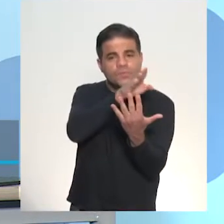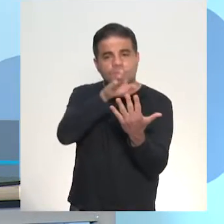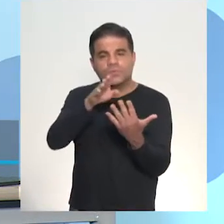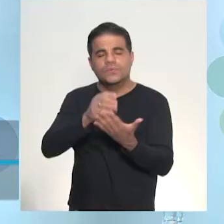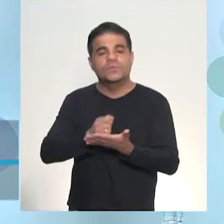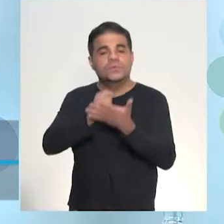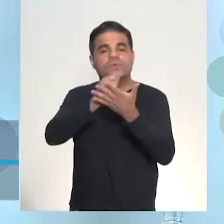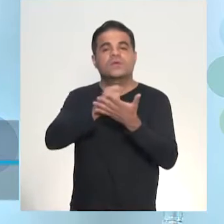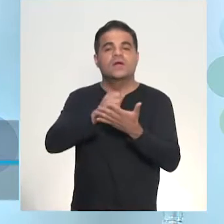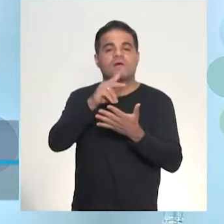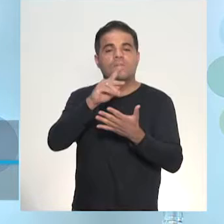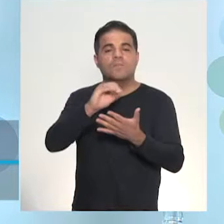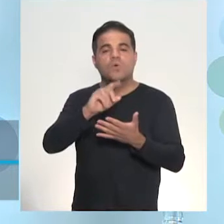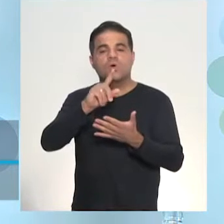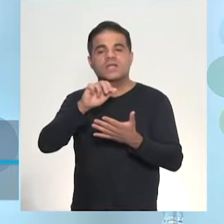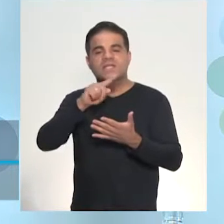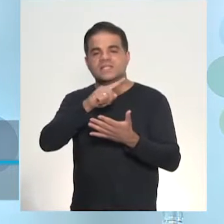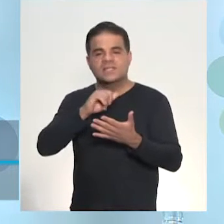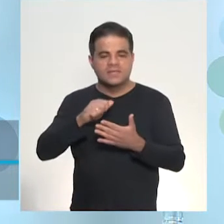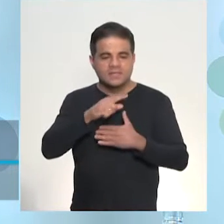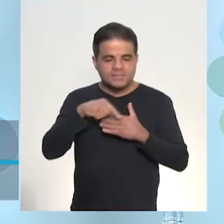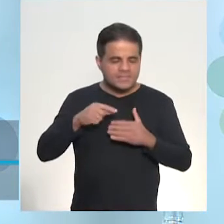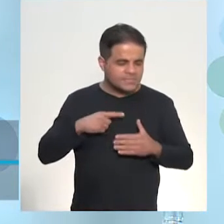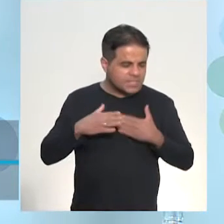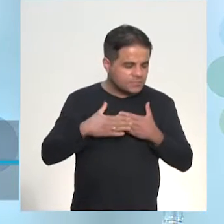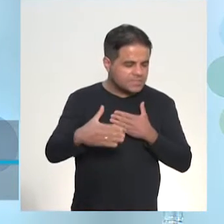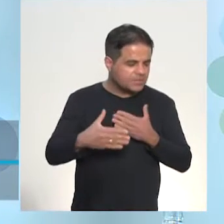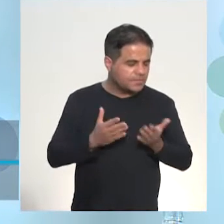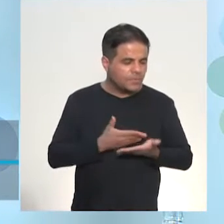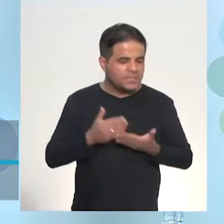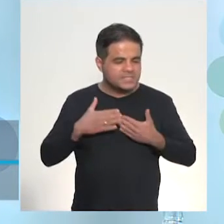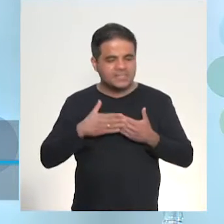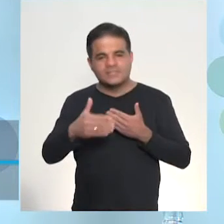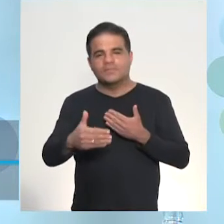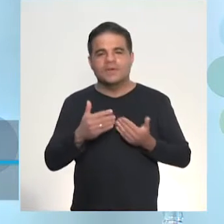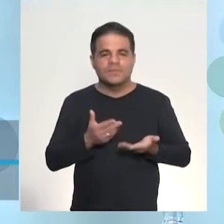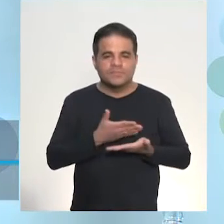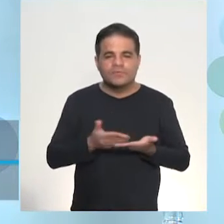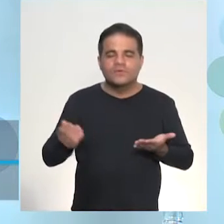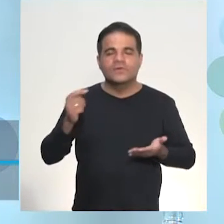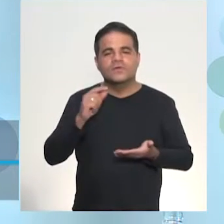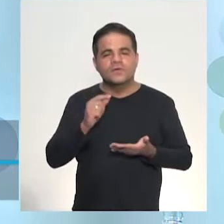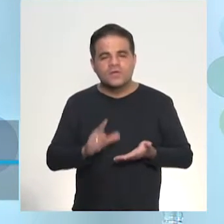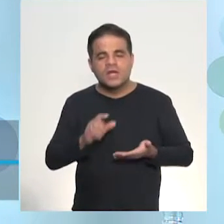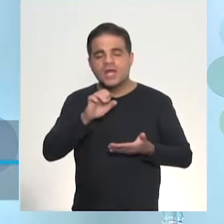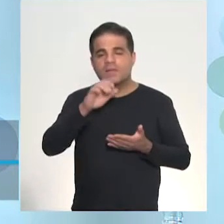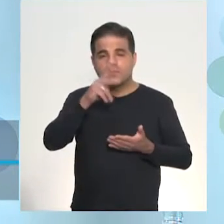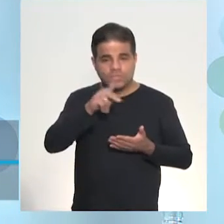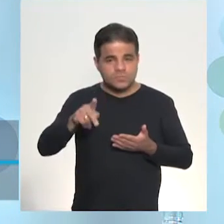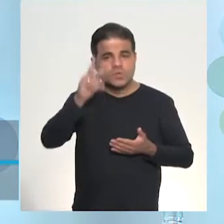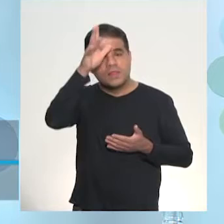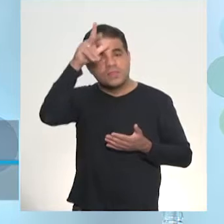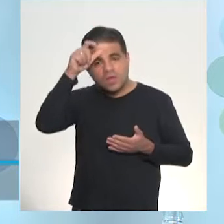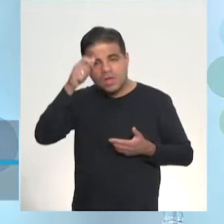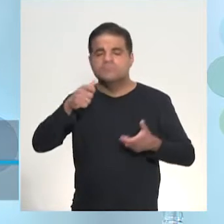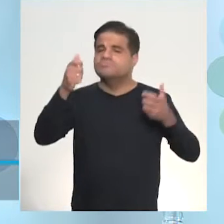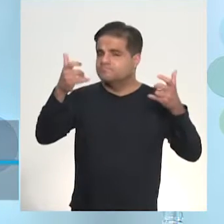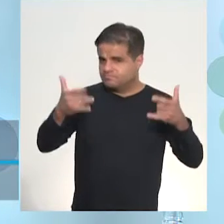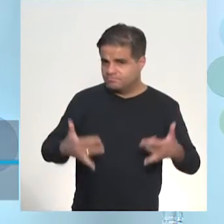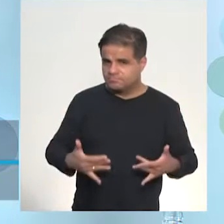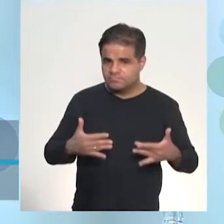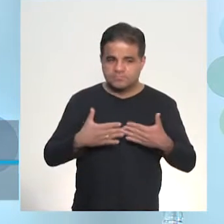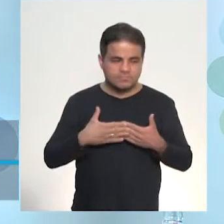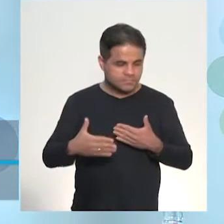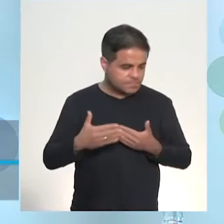da polinização, né, professor? Sim. A gente vai falar daqui a pouco sobre isso, professor. Edjoel vai destacar para a gente essa questão